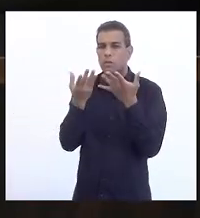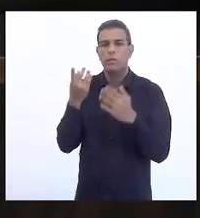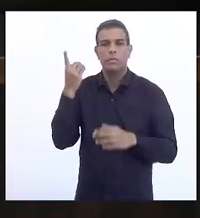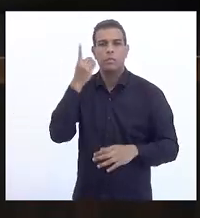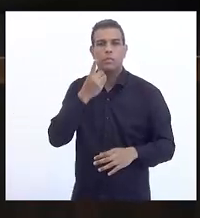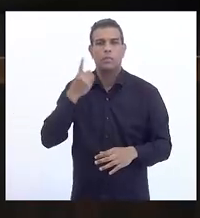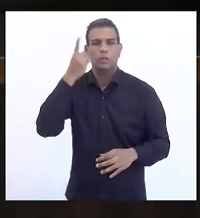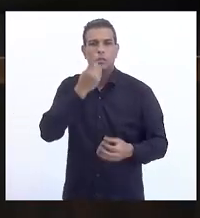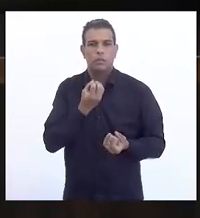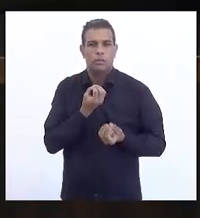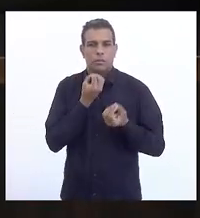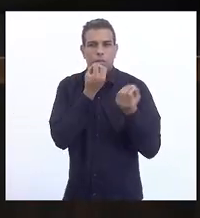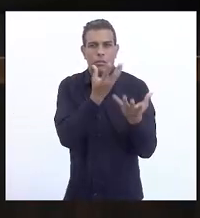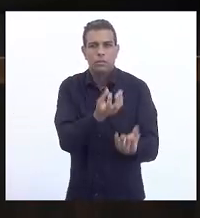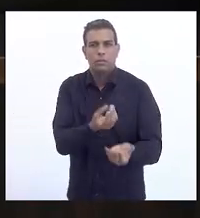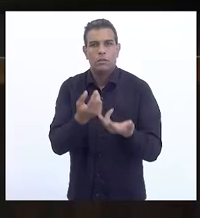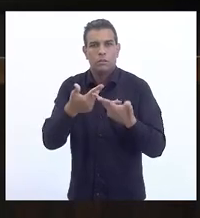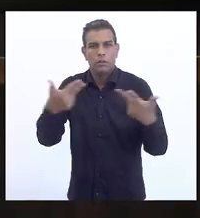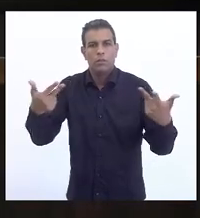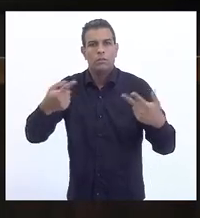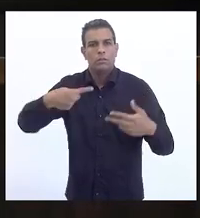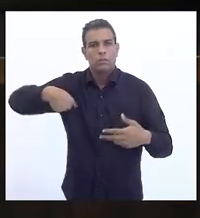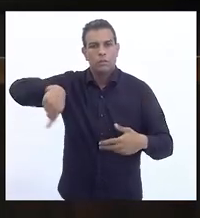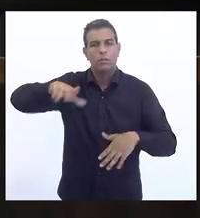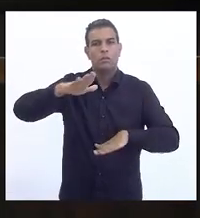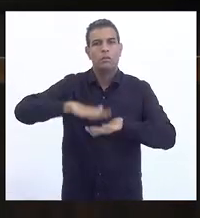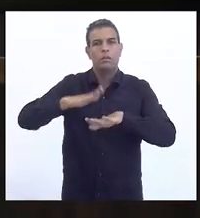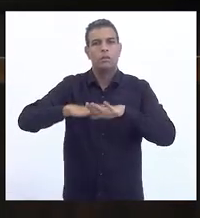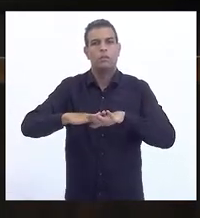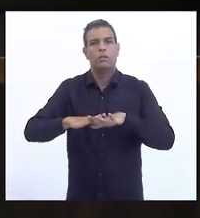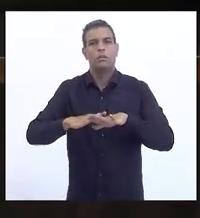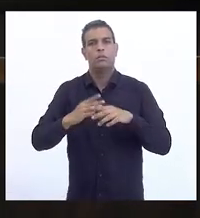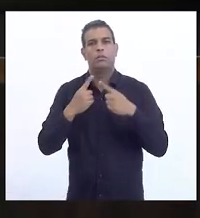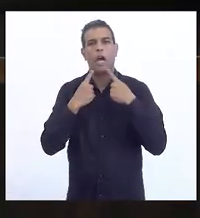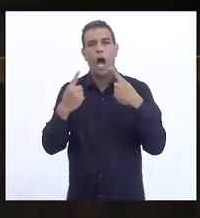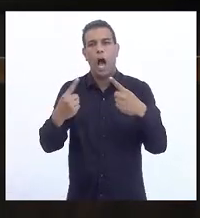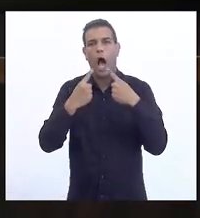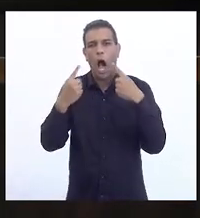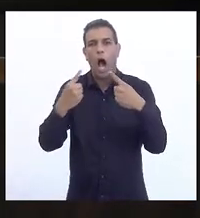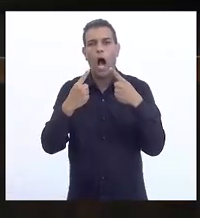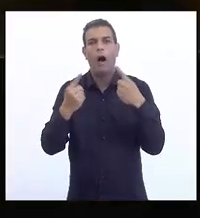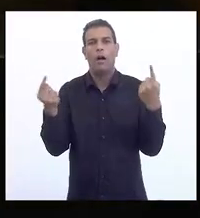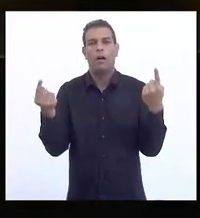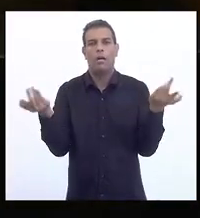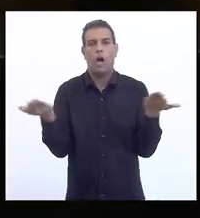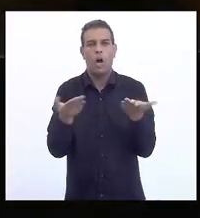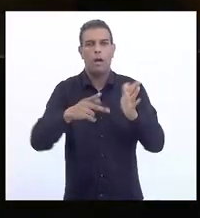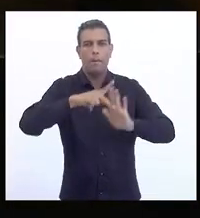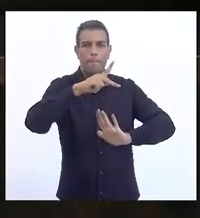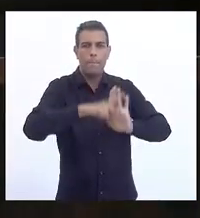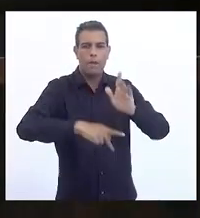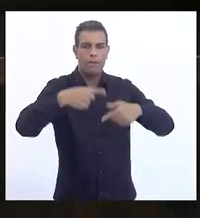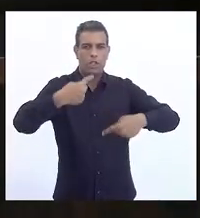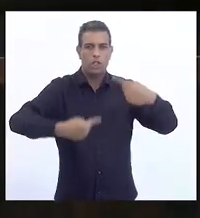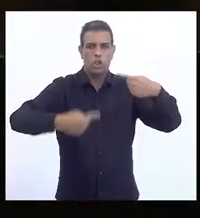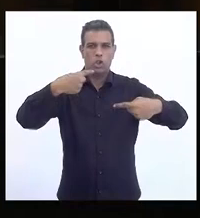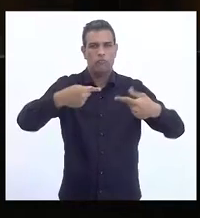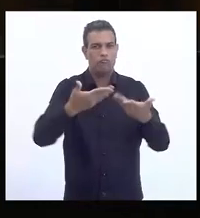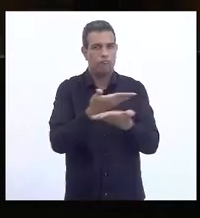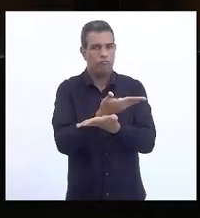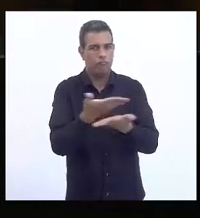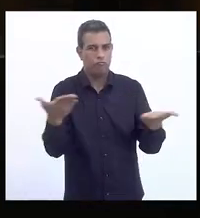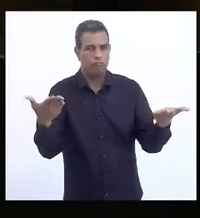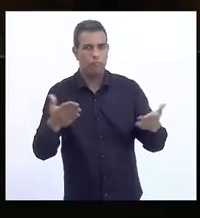se expressar e depois vocês têm todo o direito de vaiar, de aplaudir, concordar e discordar, tá? Projeto.